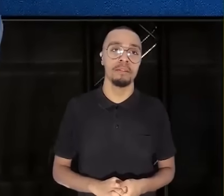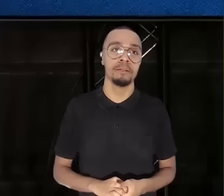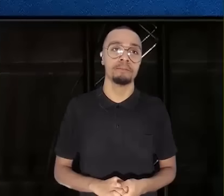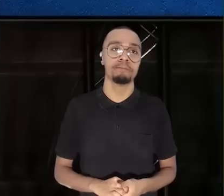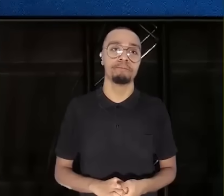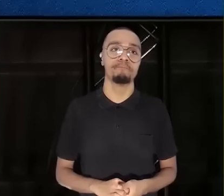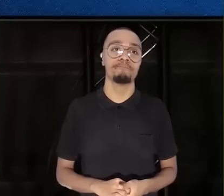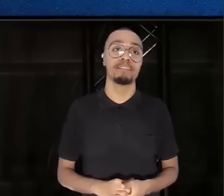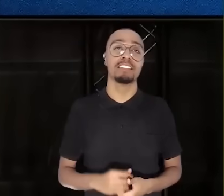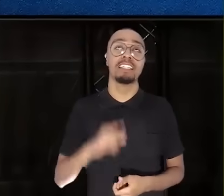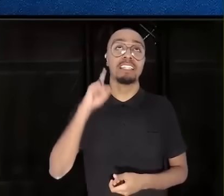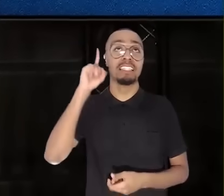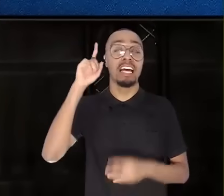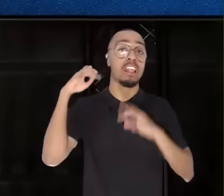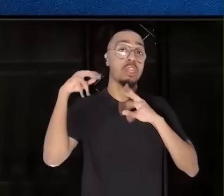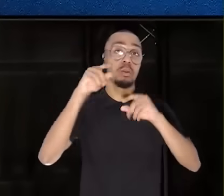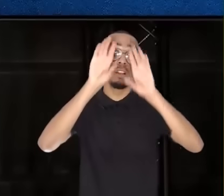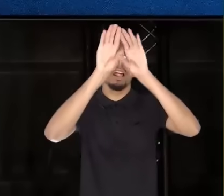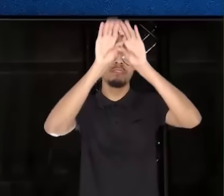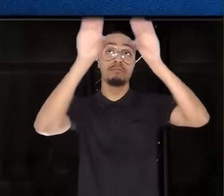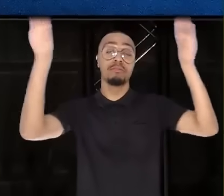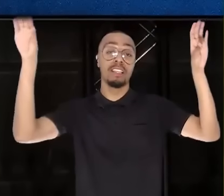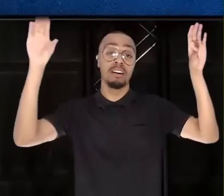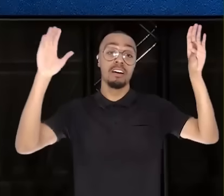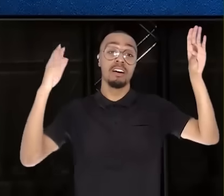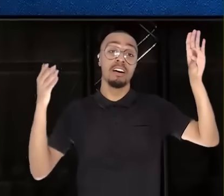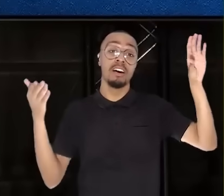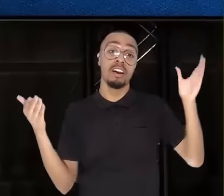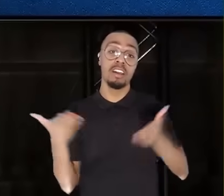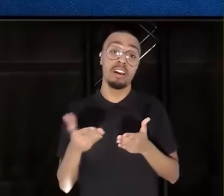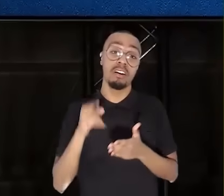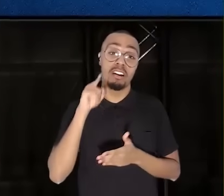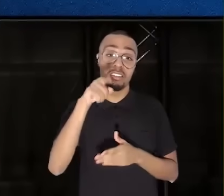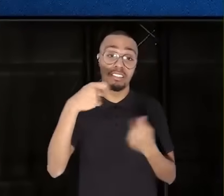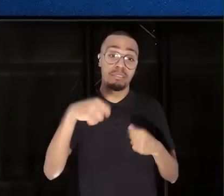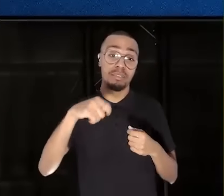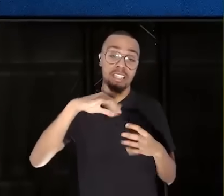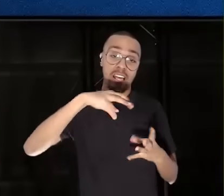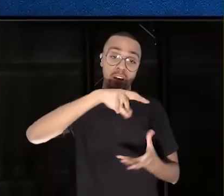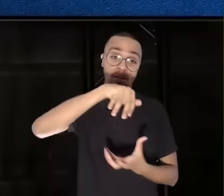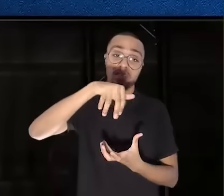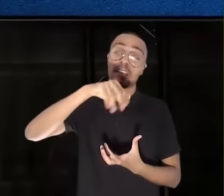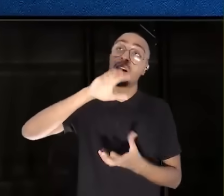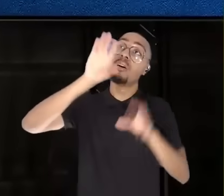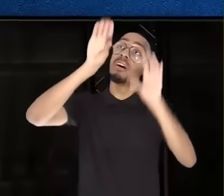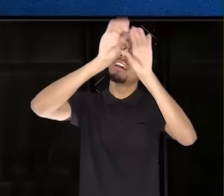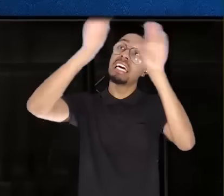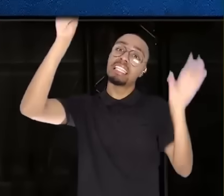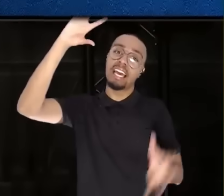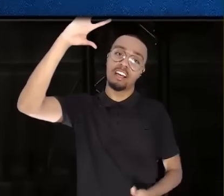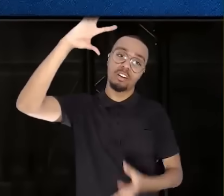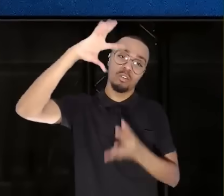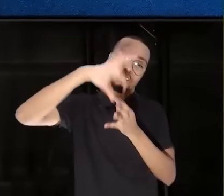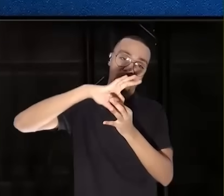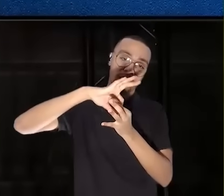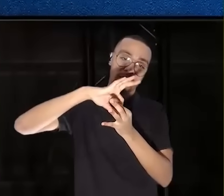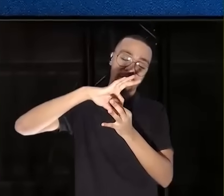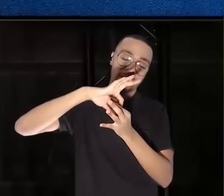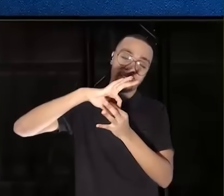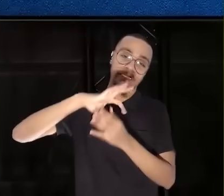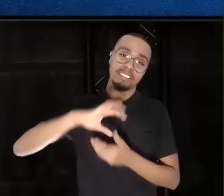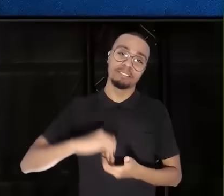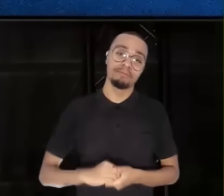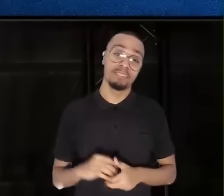Estão no céu. E você tem que agora ligar o céu na terra. Por isso que ele diz: